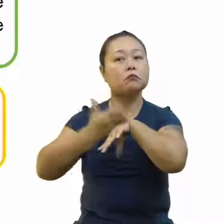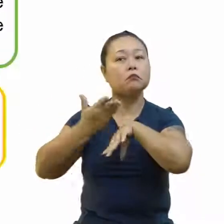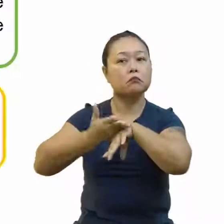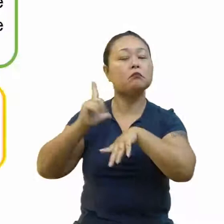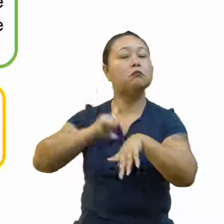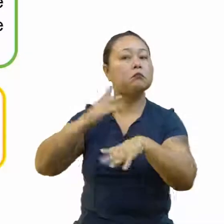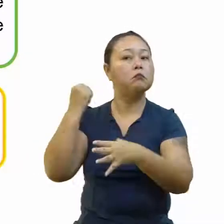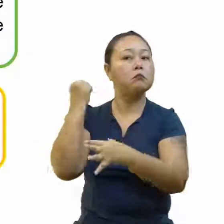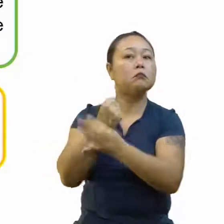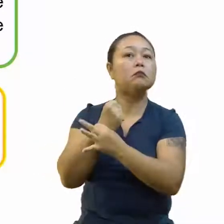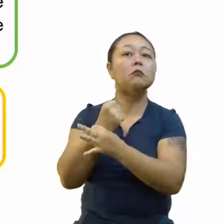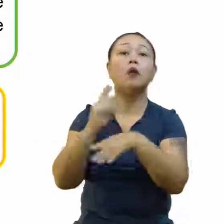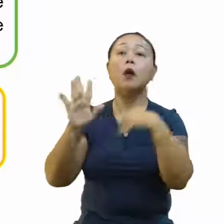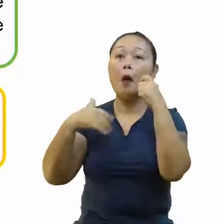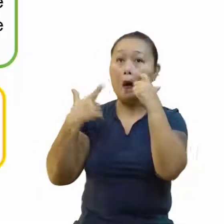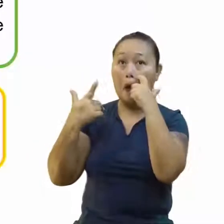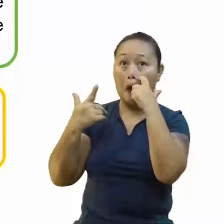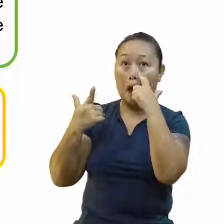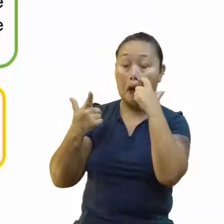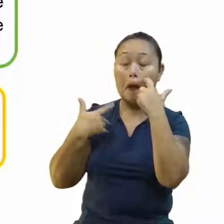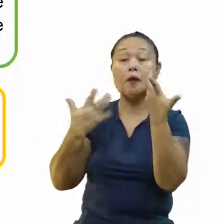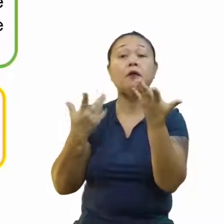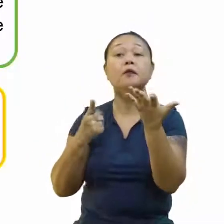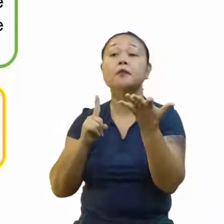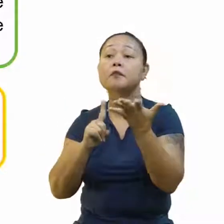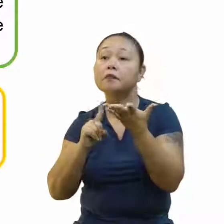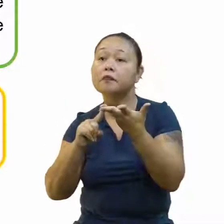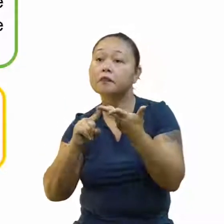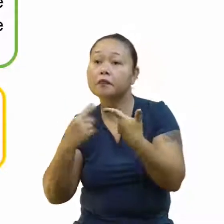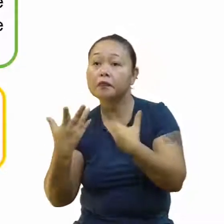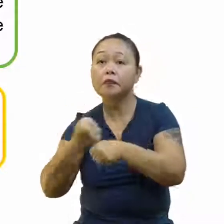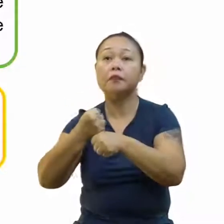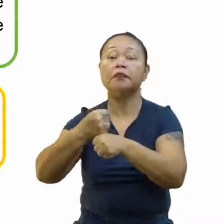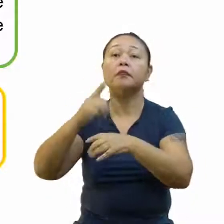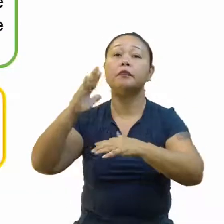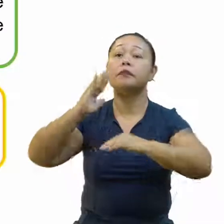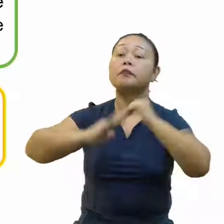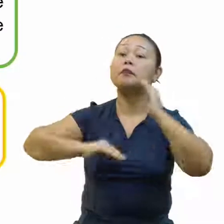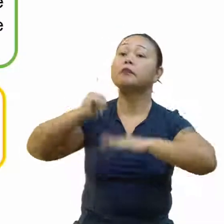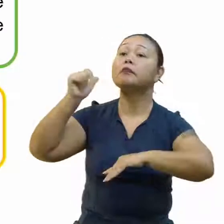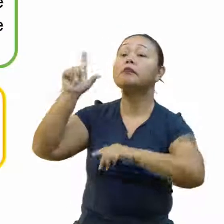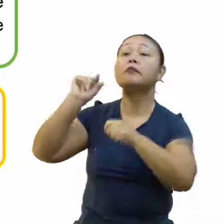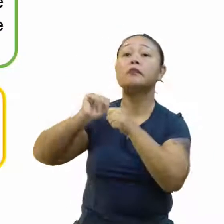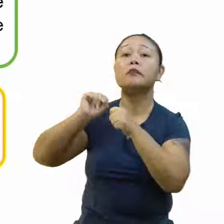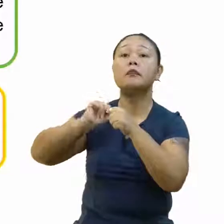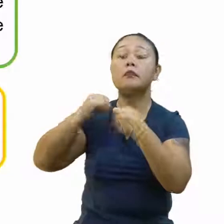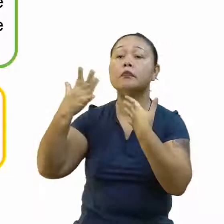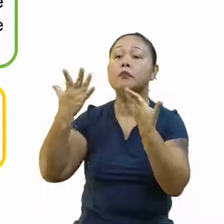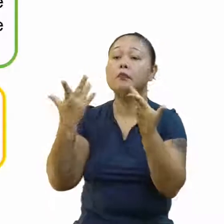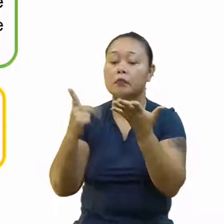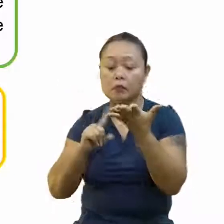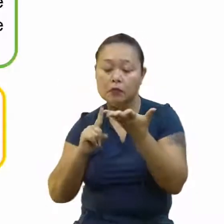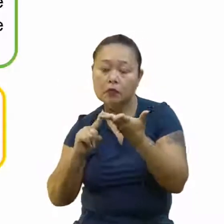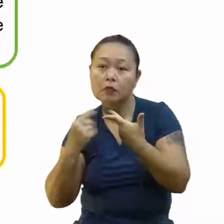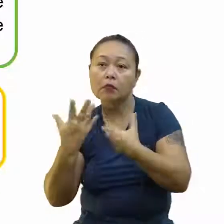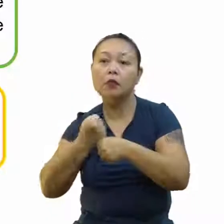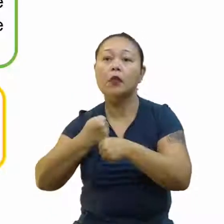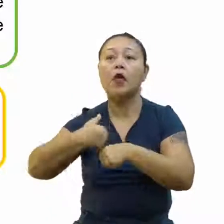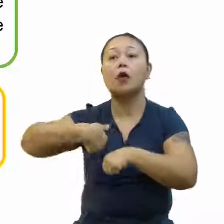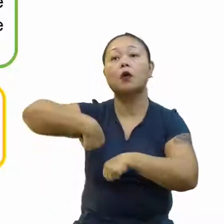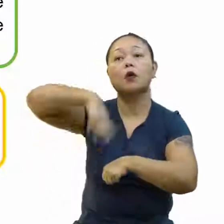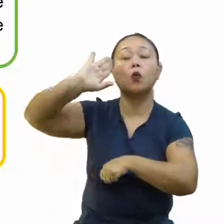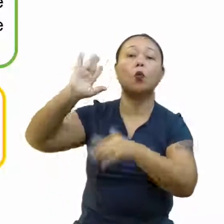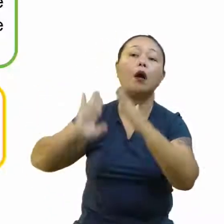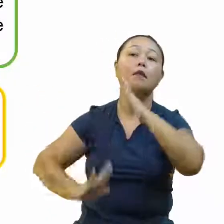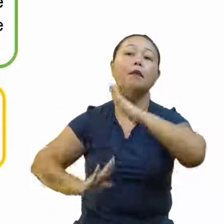lá. Quando você for calcular a carga, geralmente o profissional faz o quê? Ele calcula a quantidade máxima de peso que